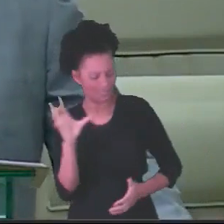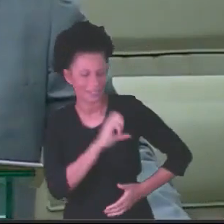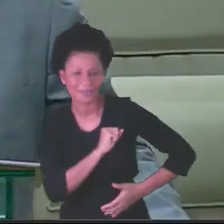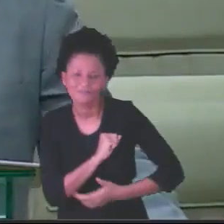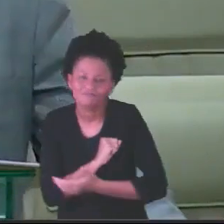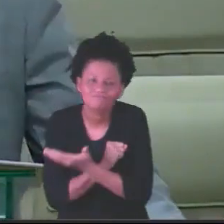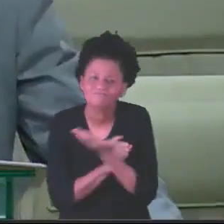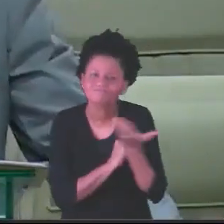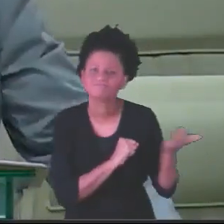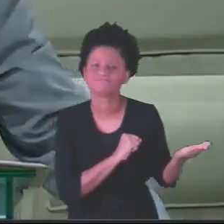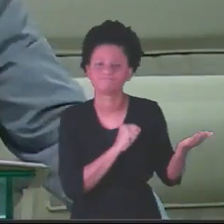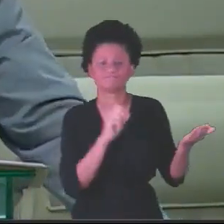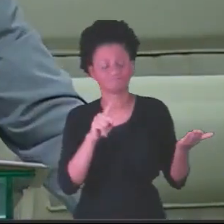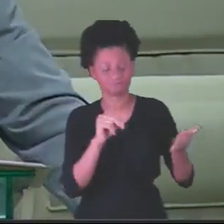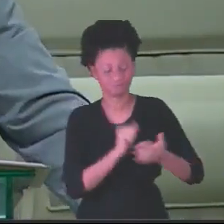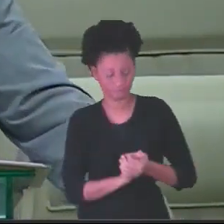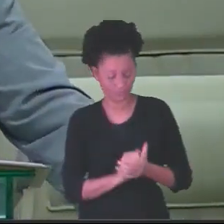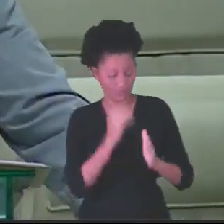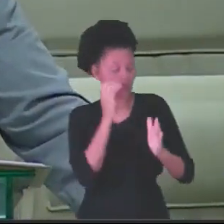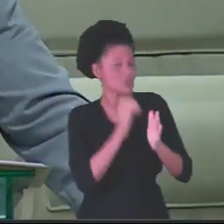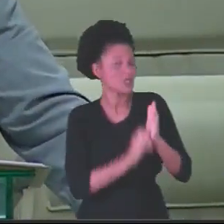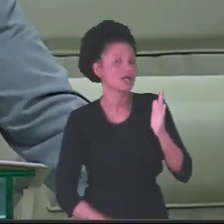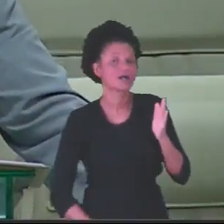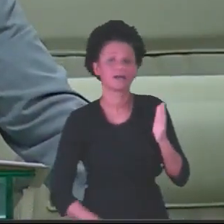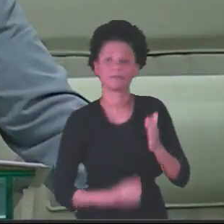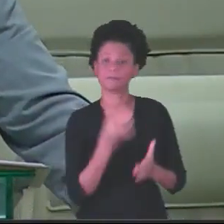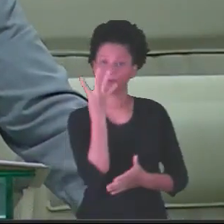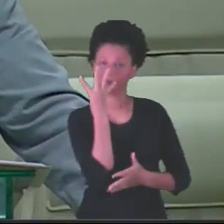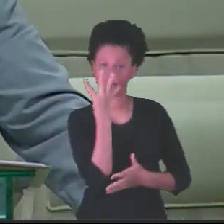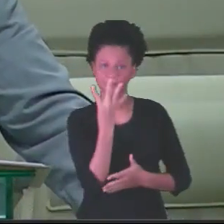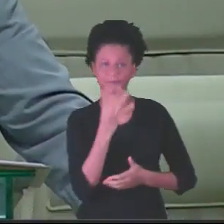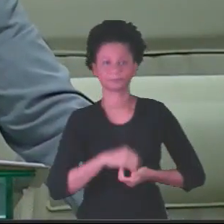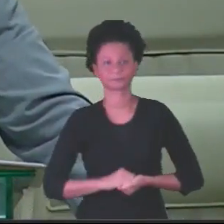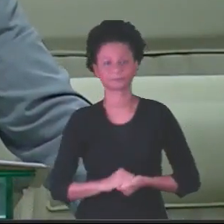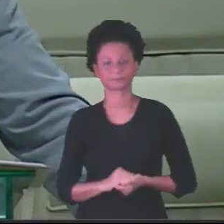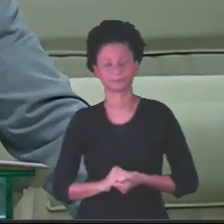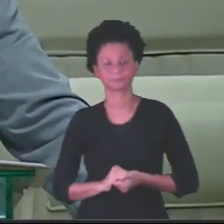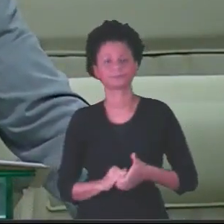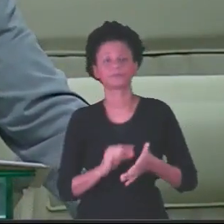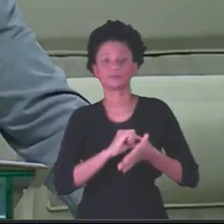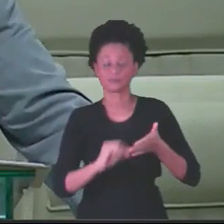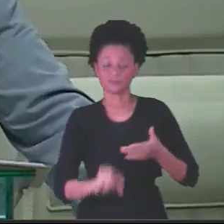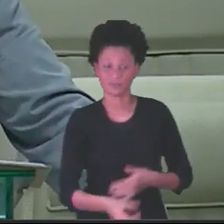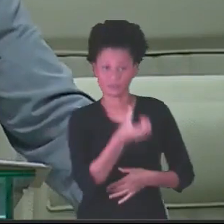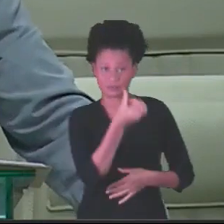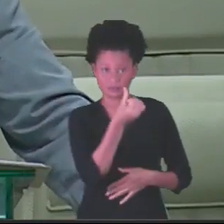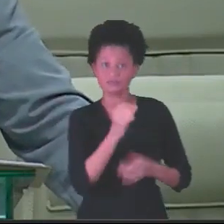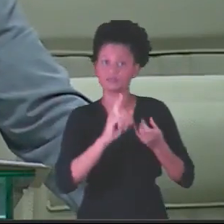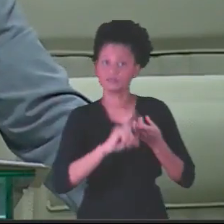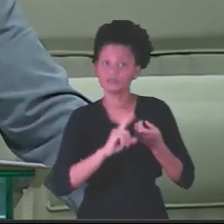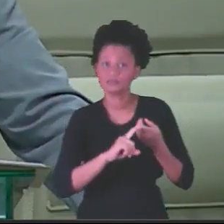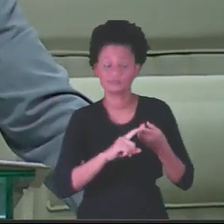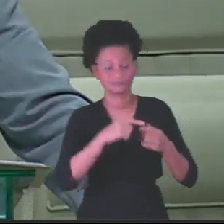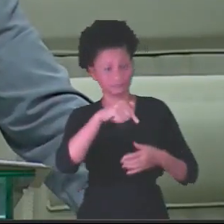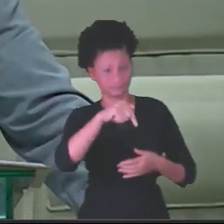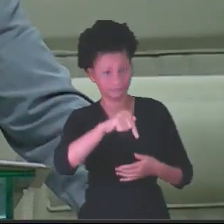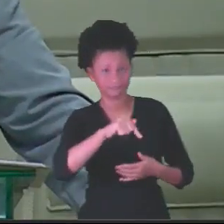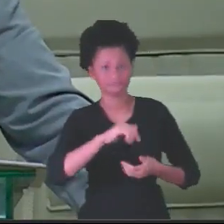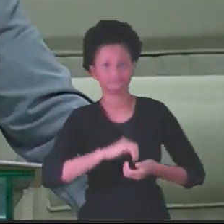irmãos e no capítulo 4 o versículo 6 e 7